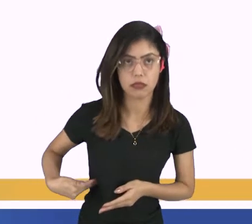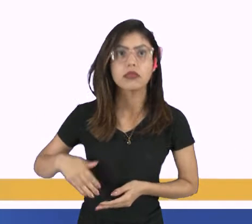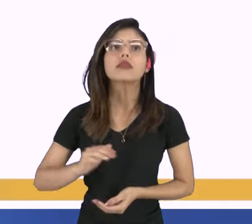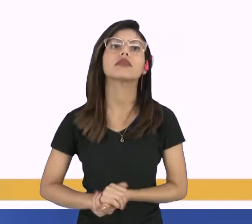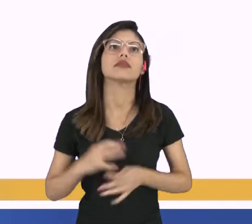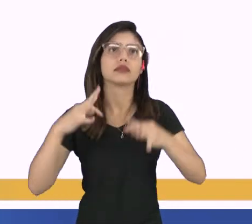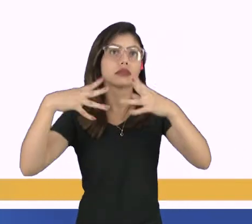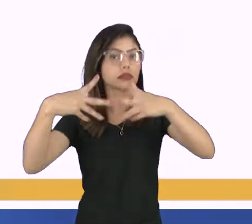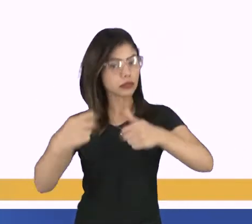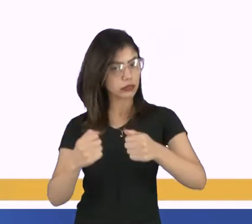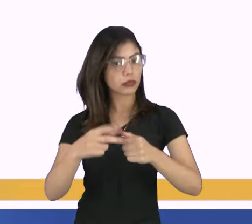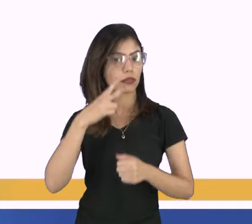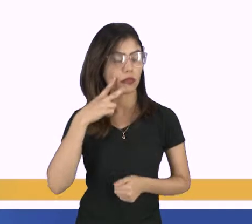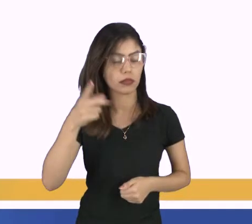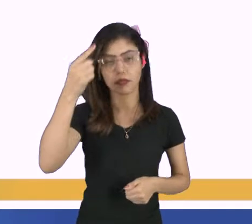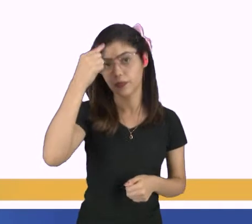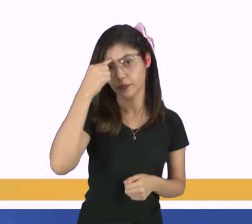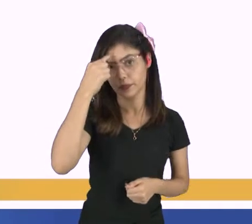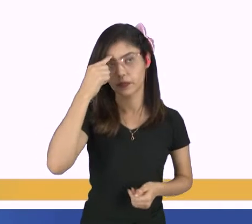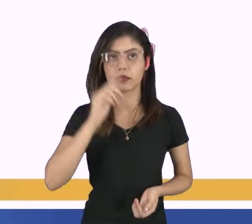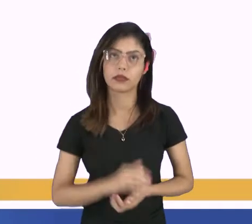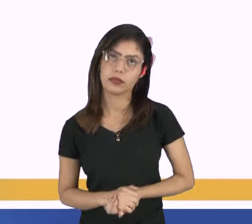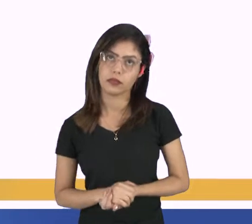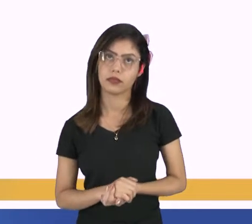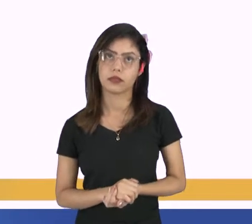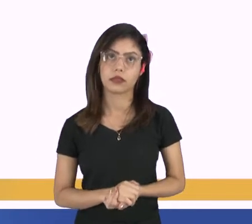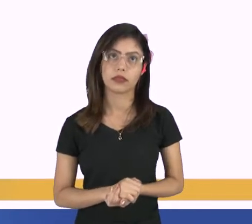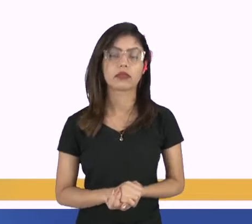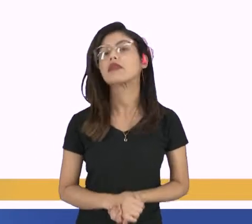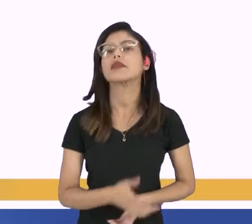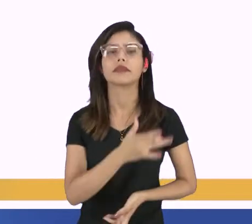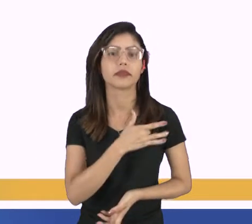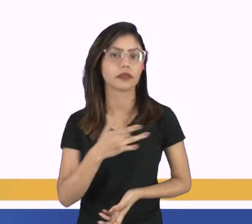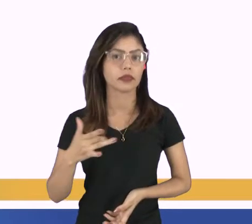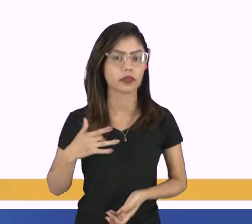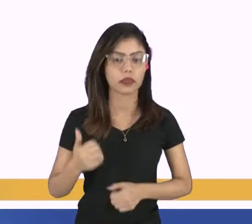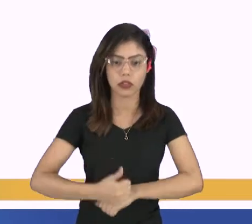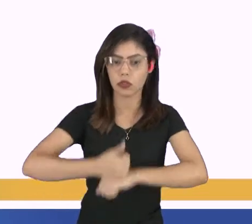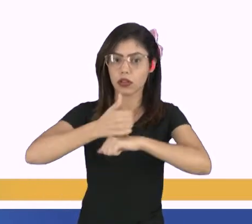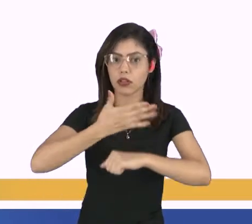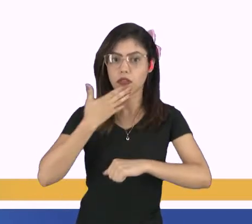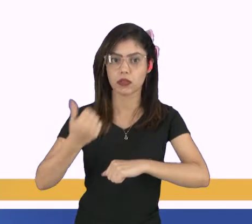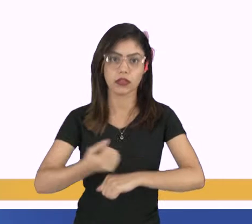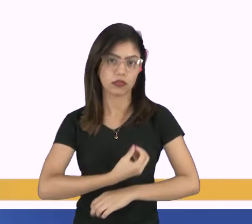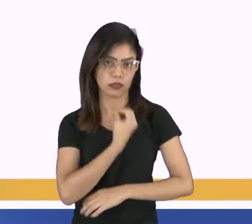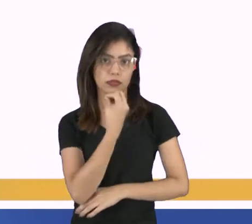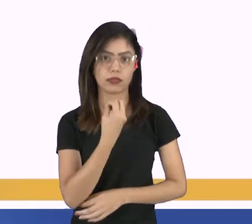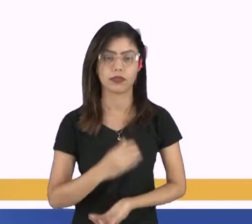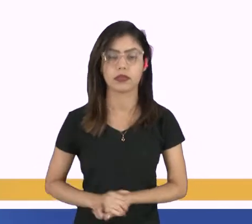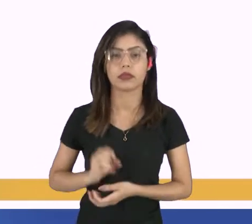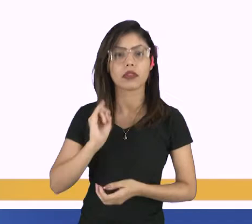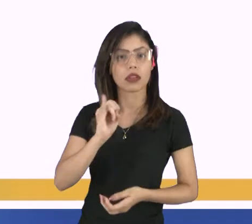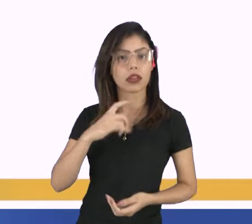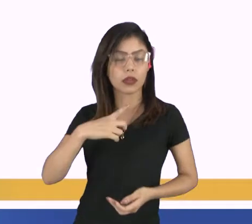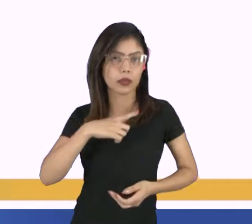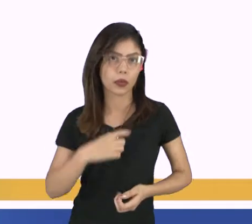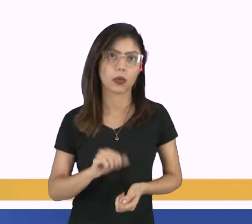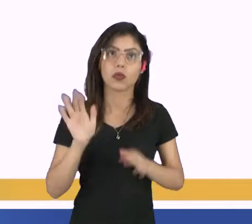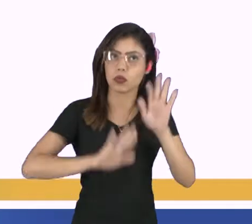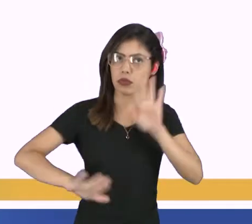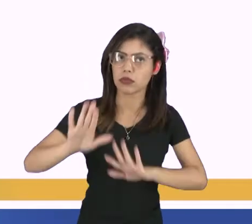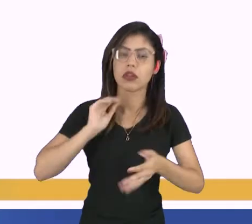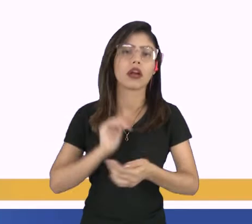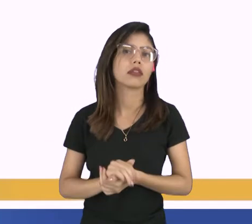saneamento básico, se a gente for parar para pensar, é uma questão até mesmo de saúde e de qualidade de vida. Porque se eu disponho de saneamento